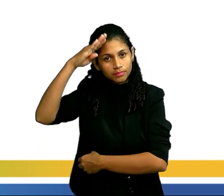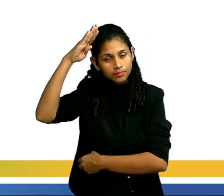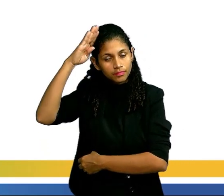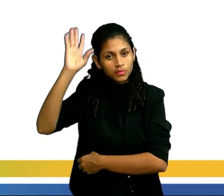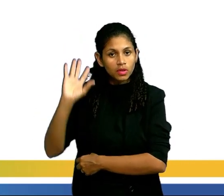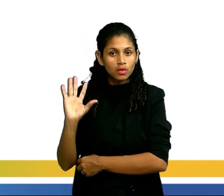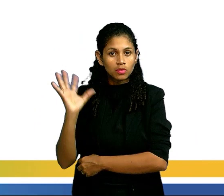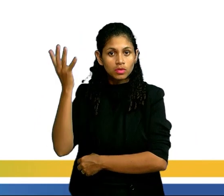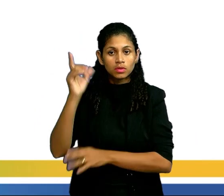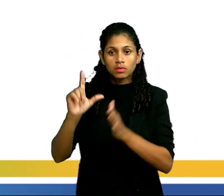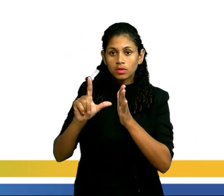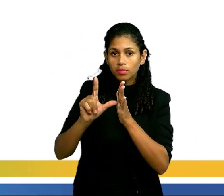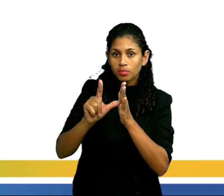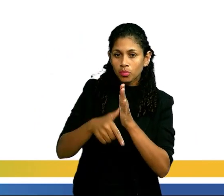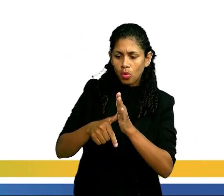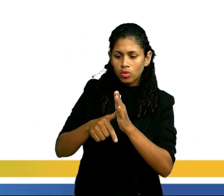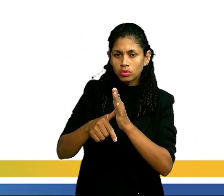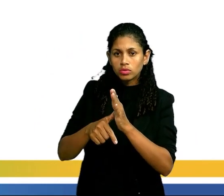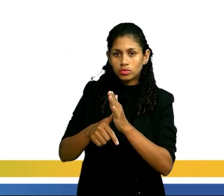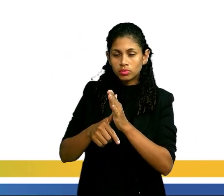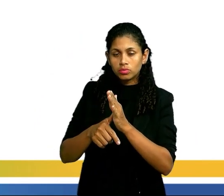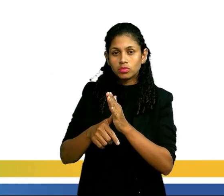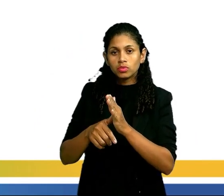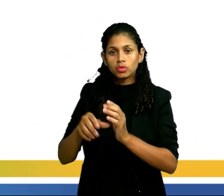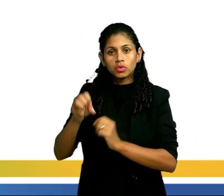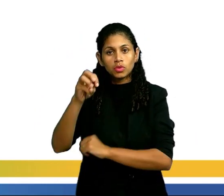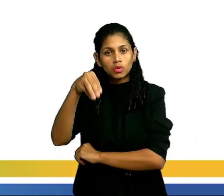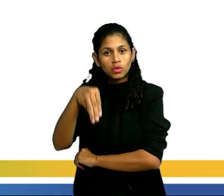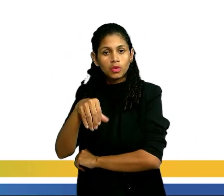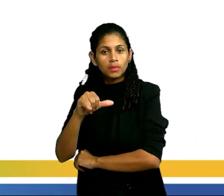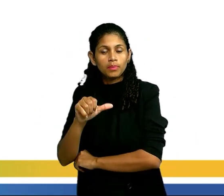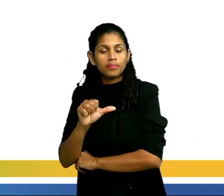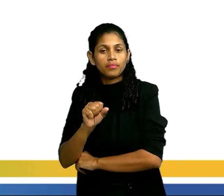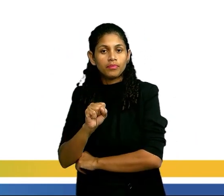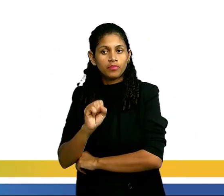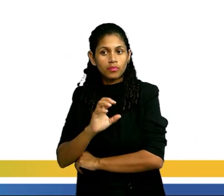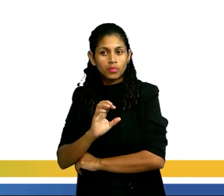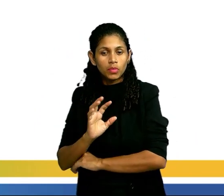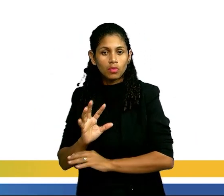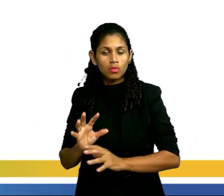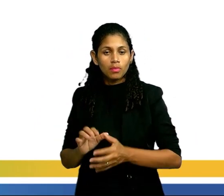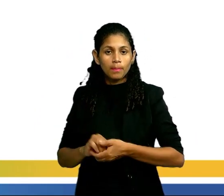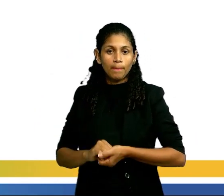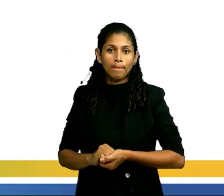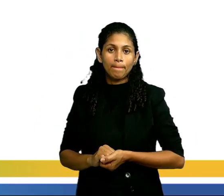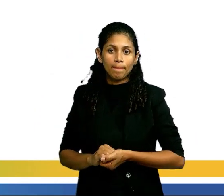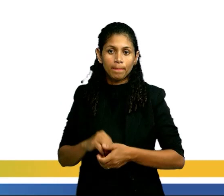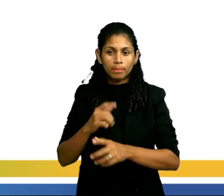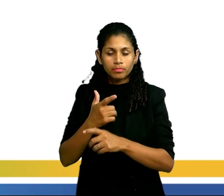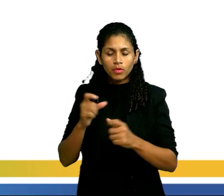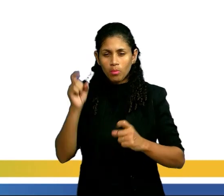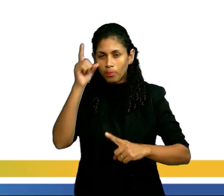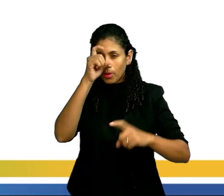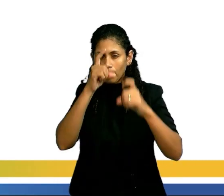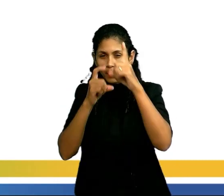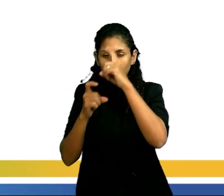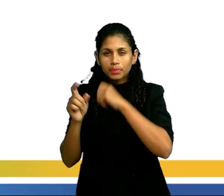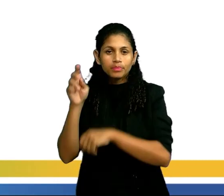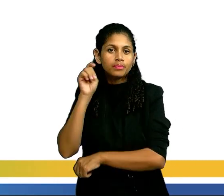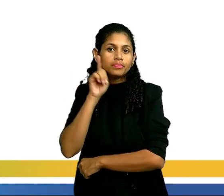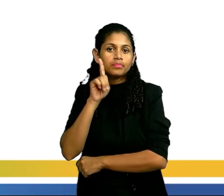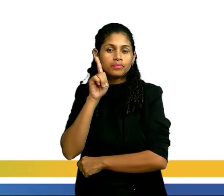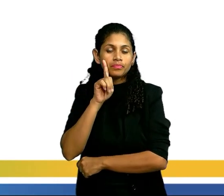que leva, né, à afirmação do socialismo na América Latina. Então, era uma grande preocupação dos Estados